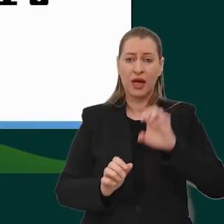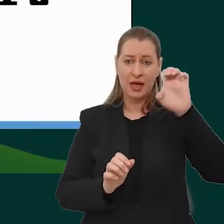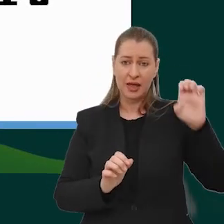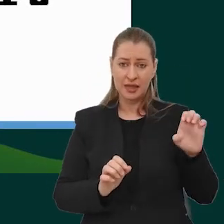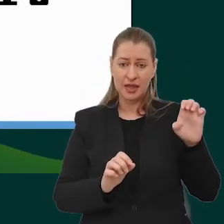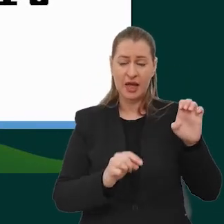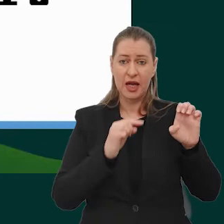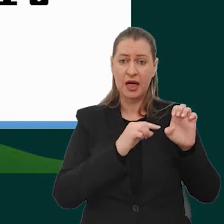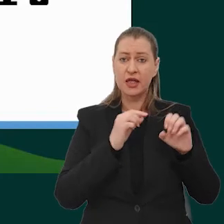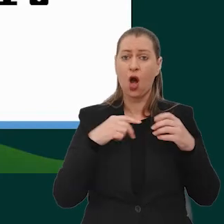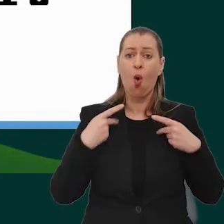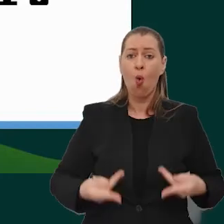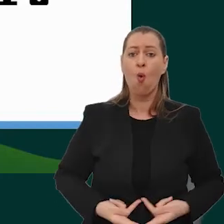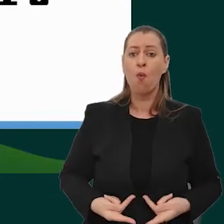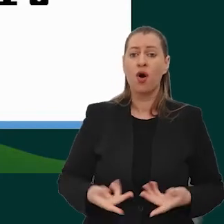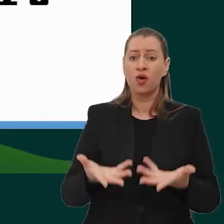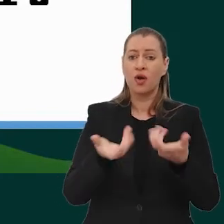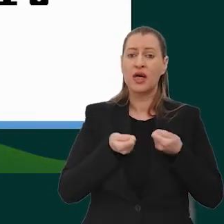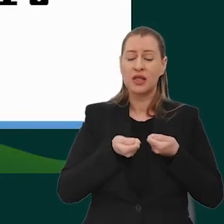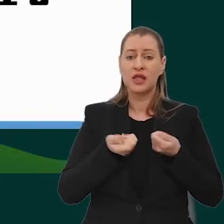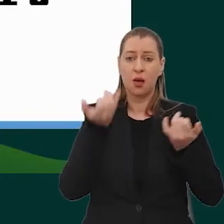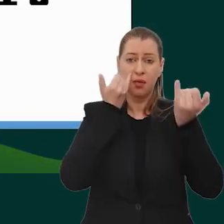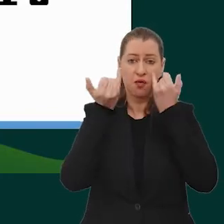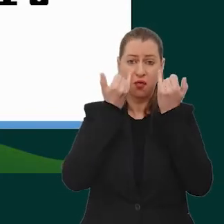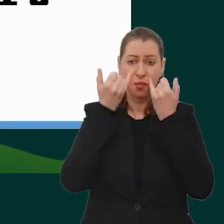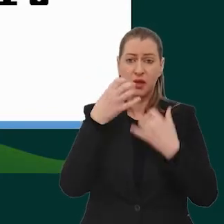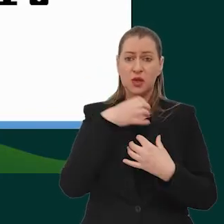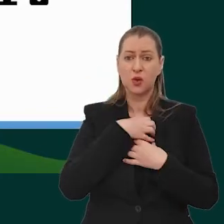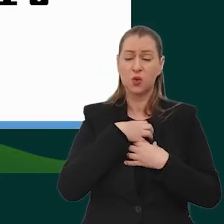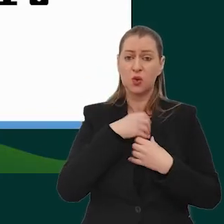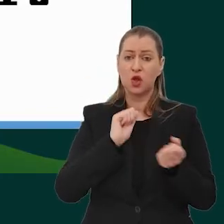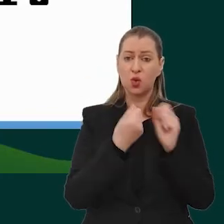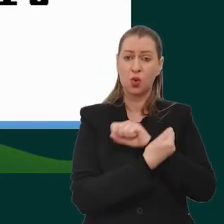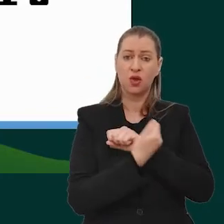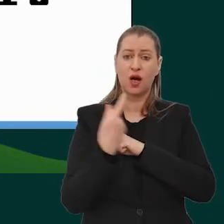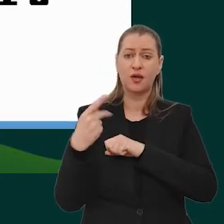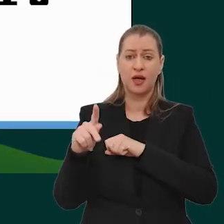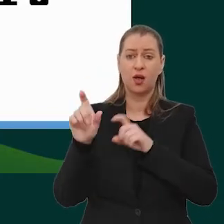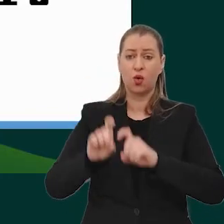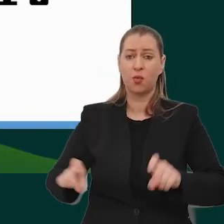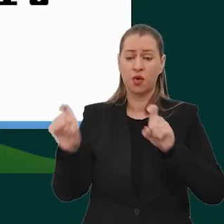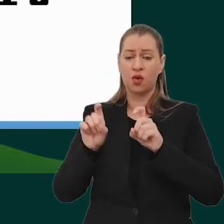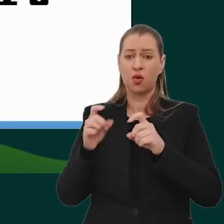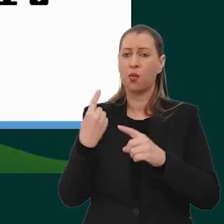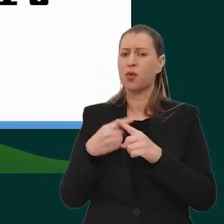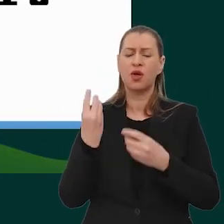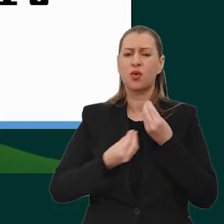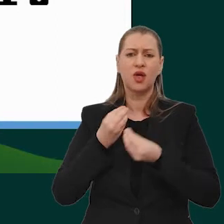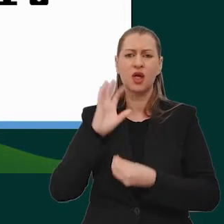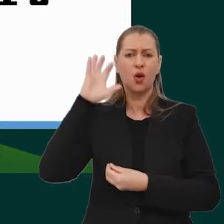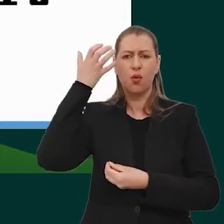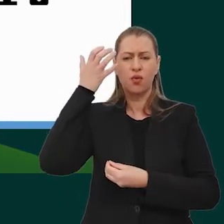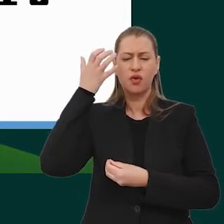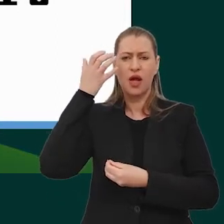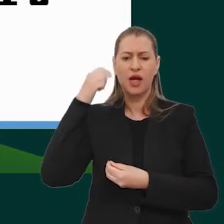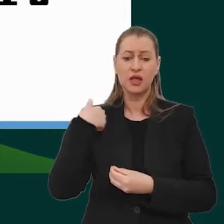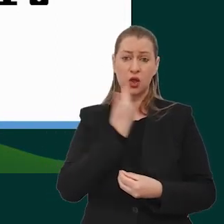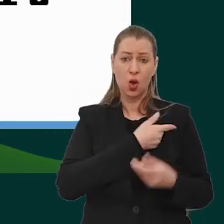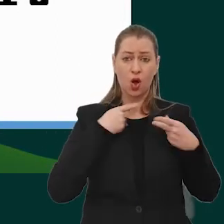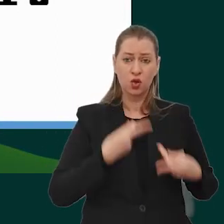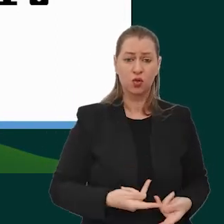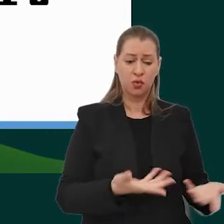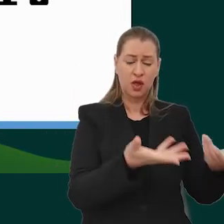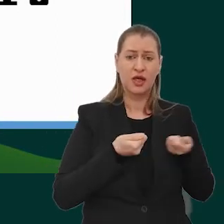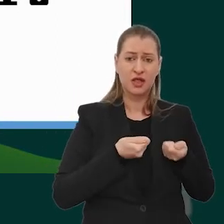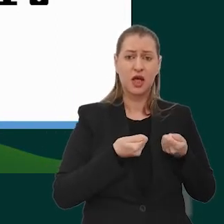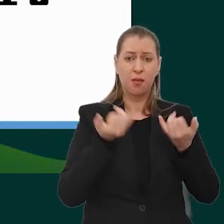humano, ele recebe as informações de forma contrária ao computador. Porque o que acontece? A gente recebe a